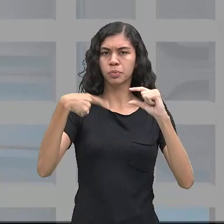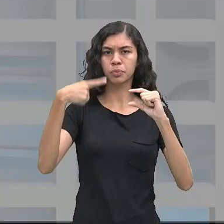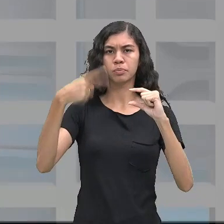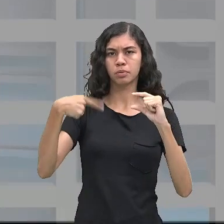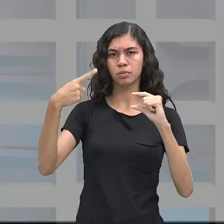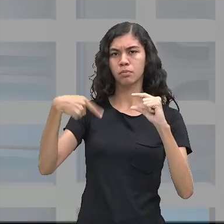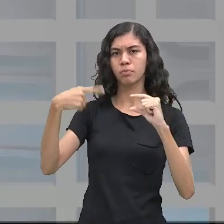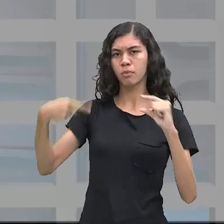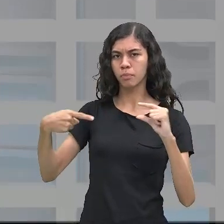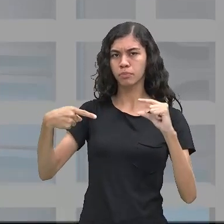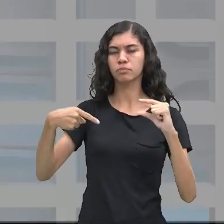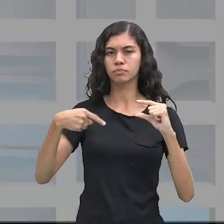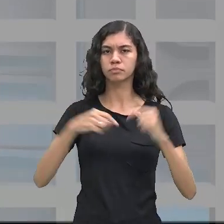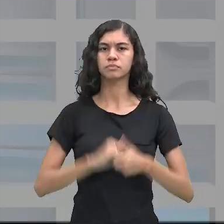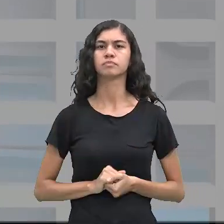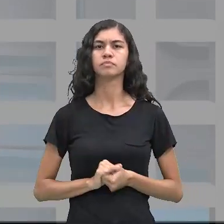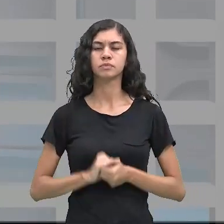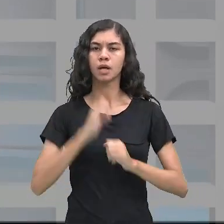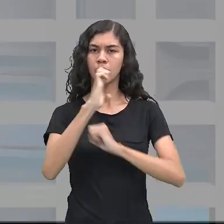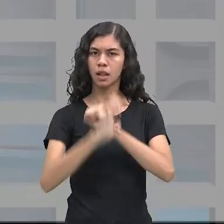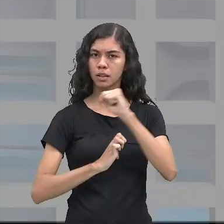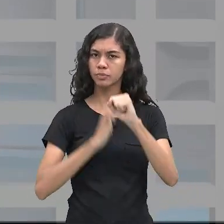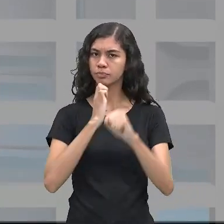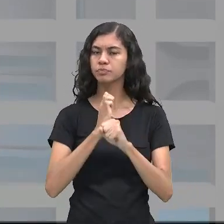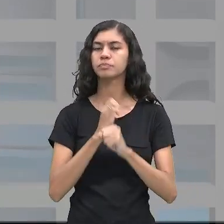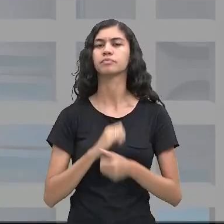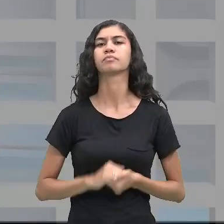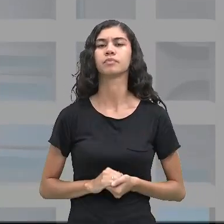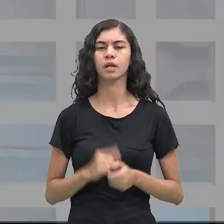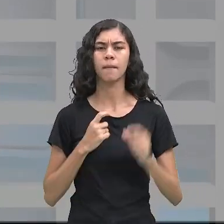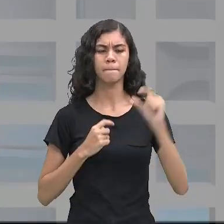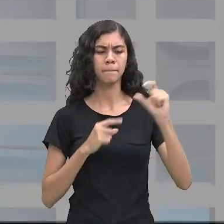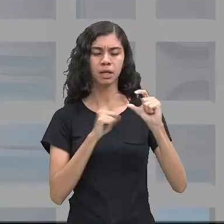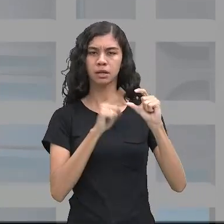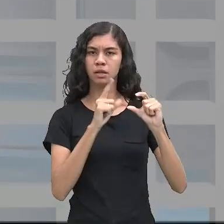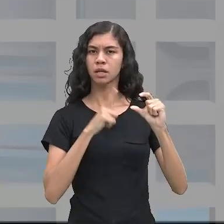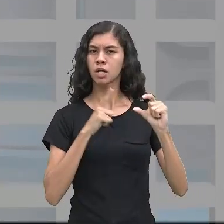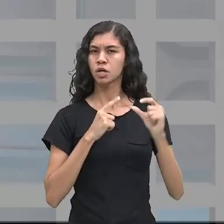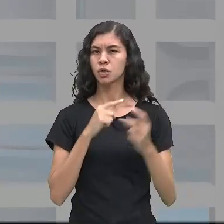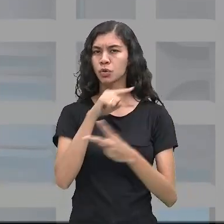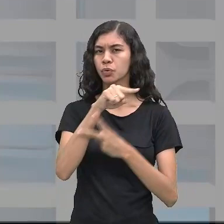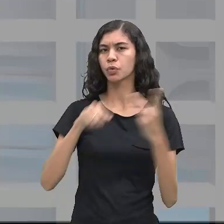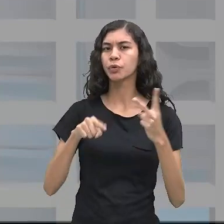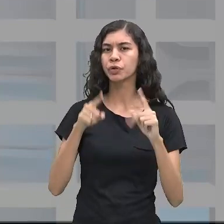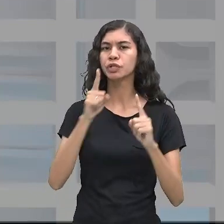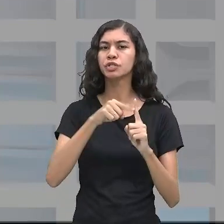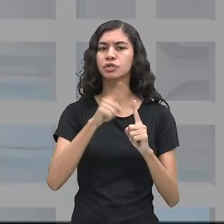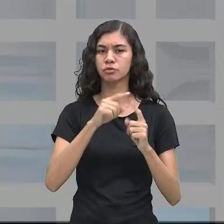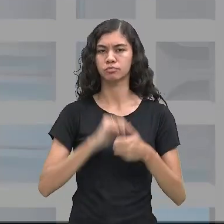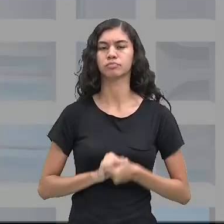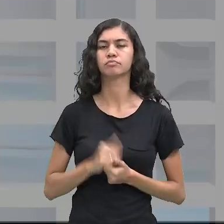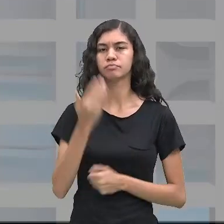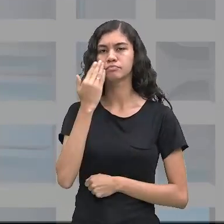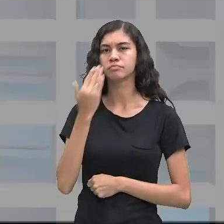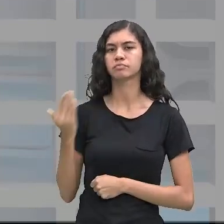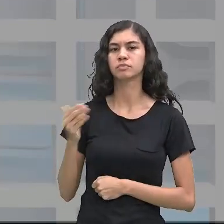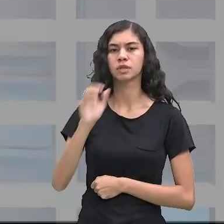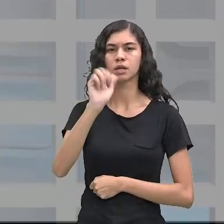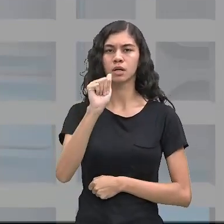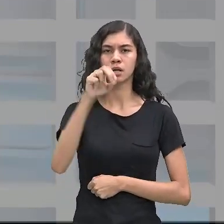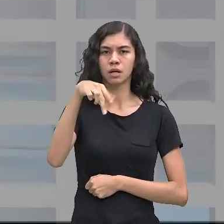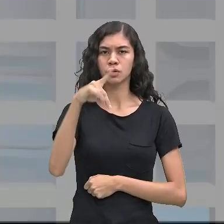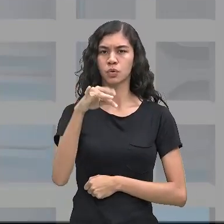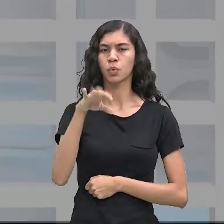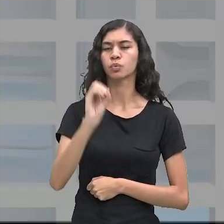elétrons vão passar, tá? E nas pilhas nós temos 2 tipos de eletrodos. O primeiro deles é o ânodo. No